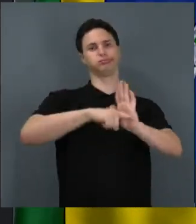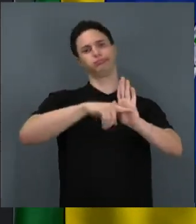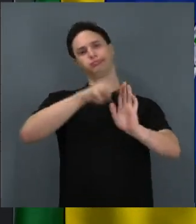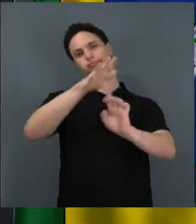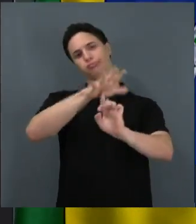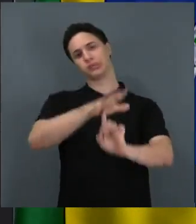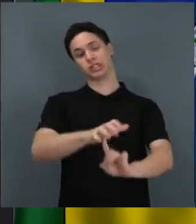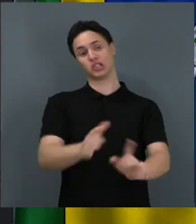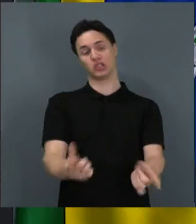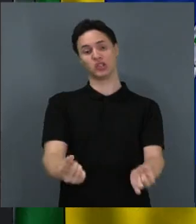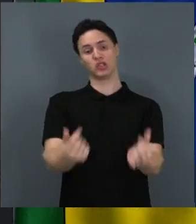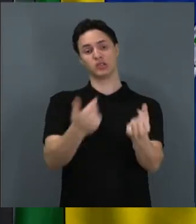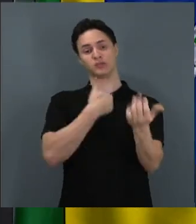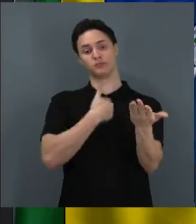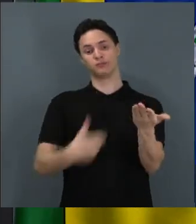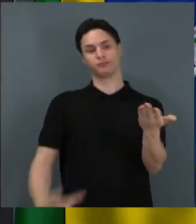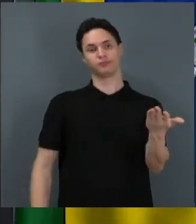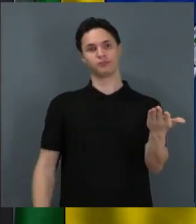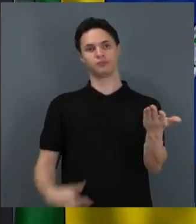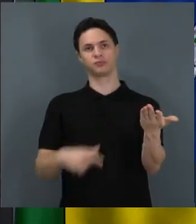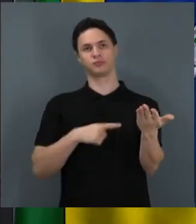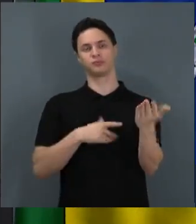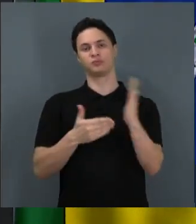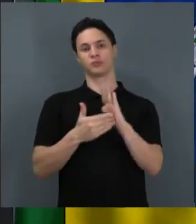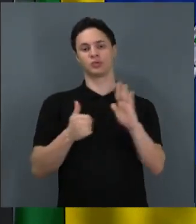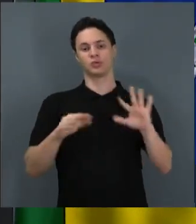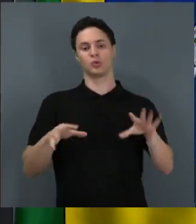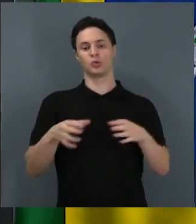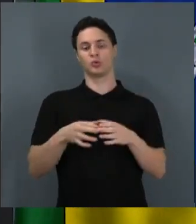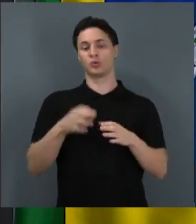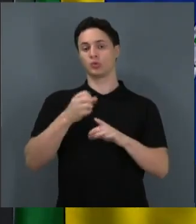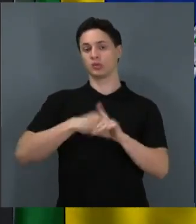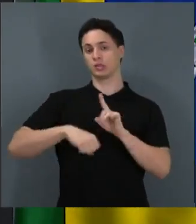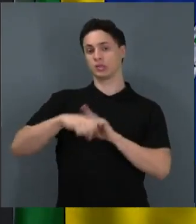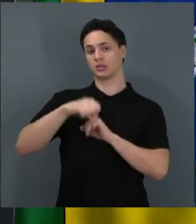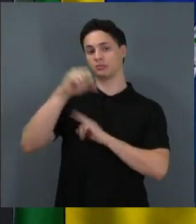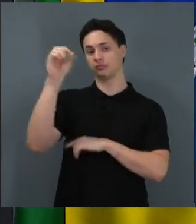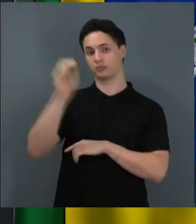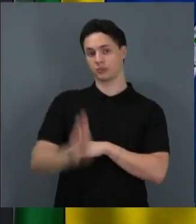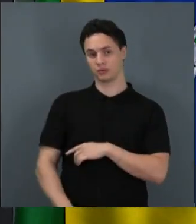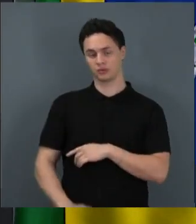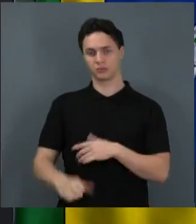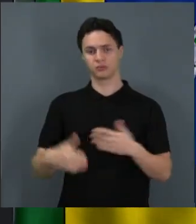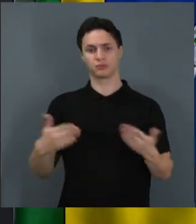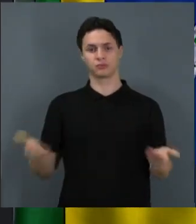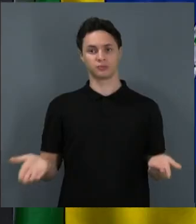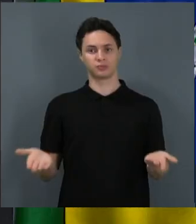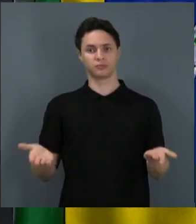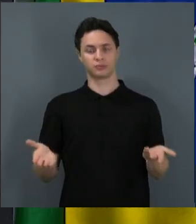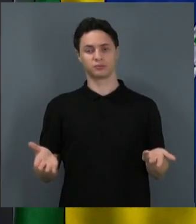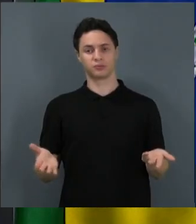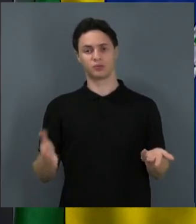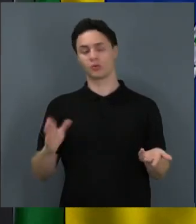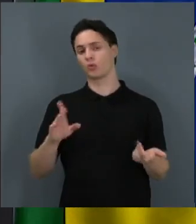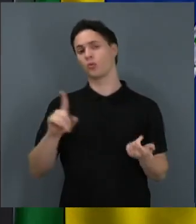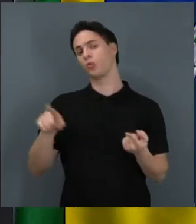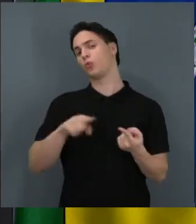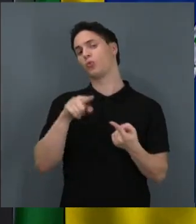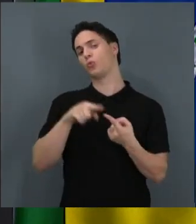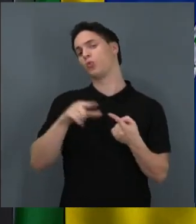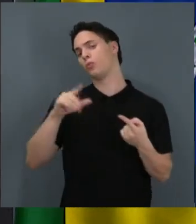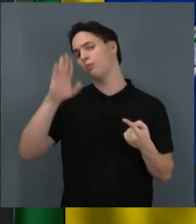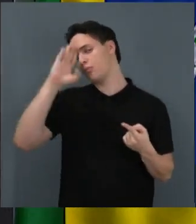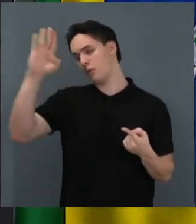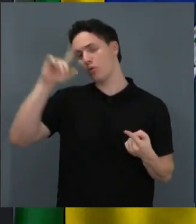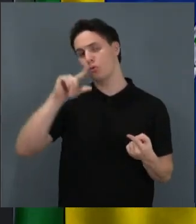erário público a ser suportado pelo conjunto da sociedade brasileira. E qual era a sua atividade principal?